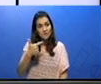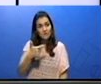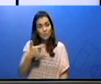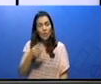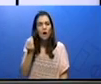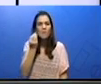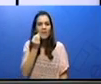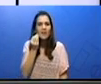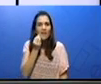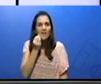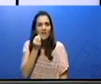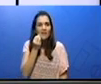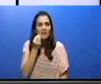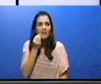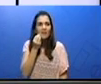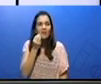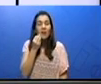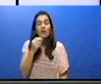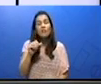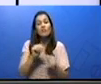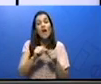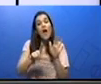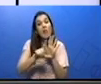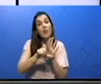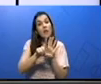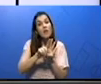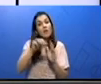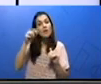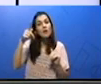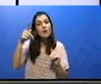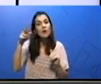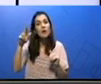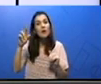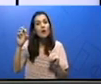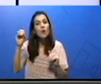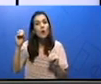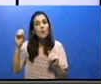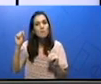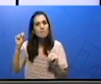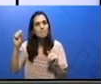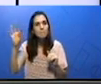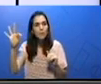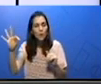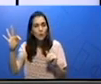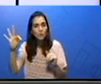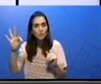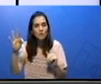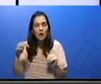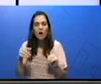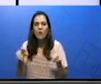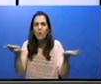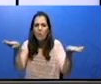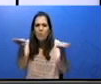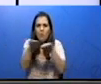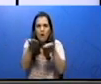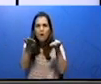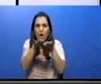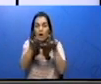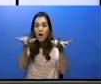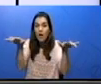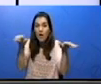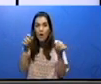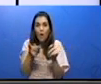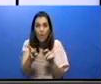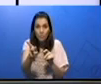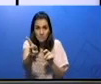a gente vai usar a lei de Prost, que fala que as proporções elas permanecem constantes. Então, aqui